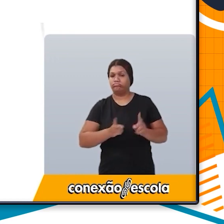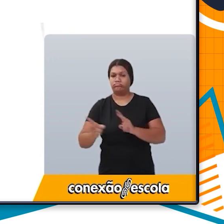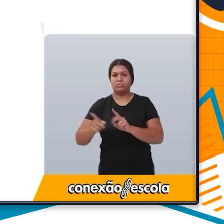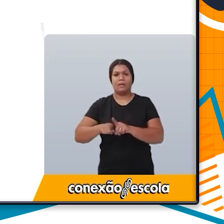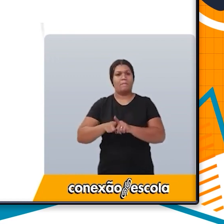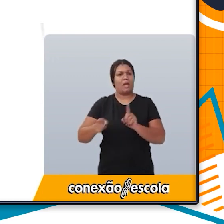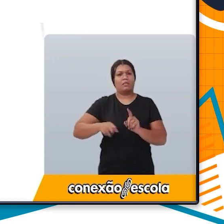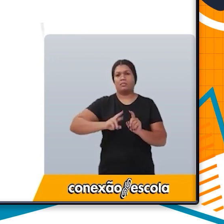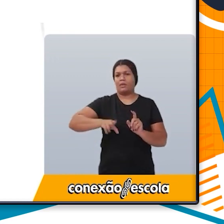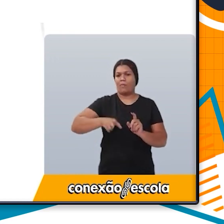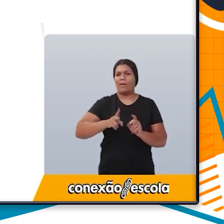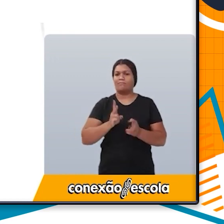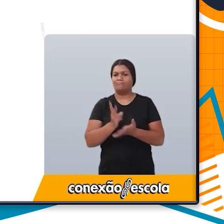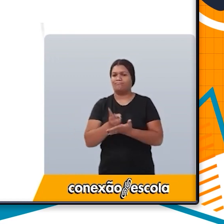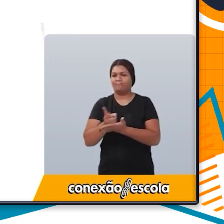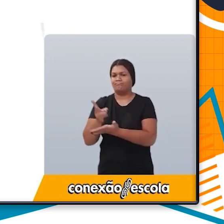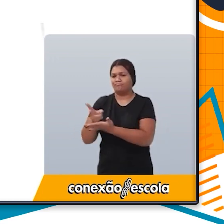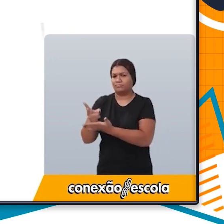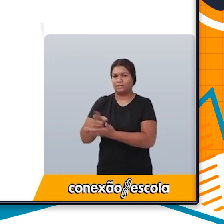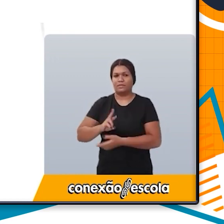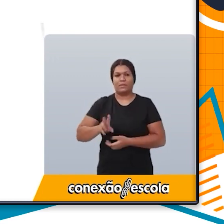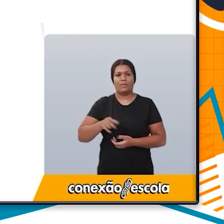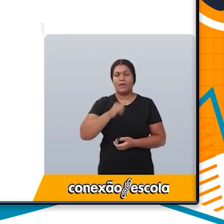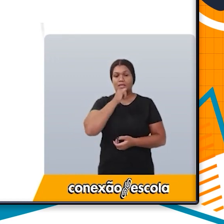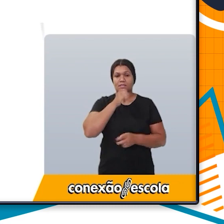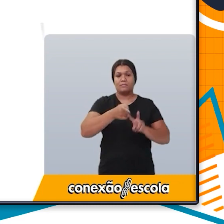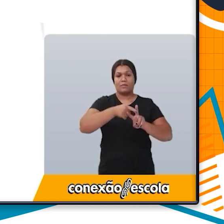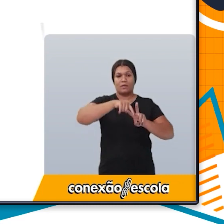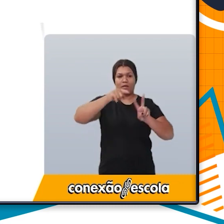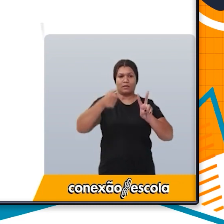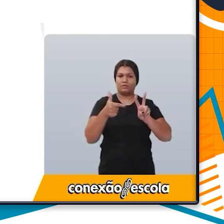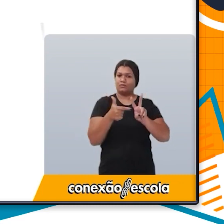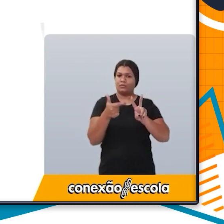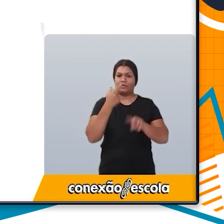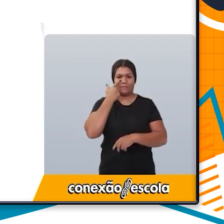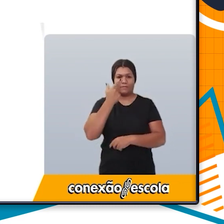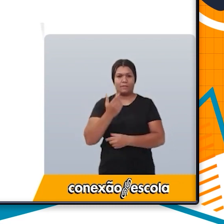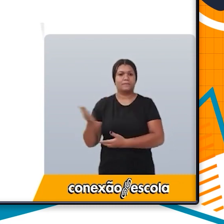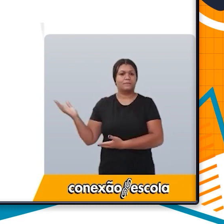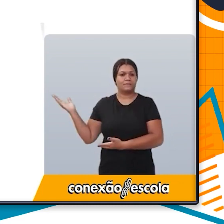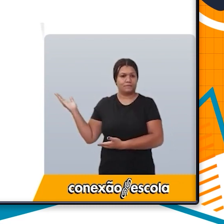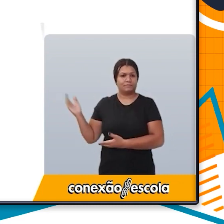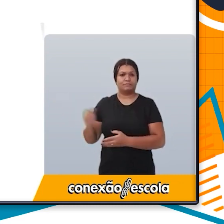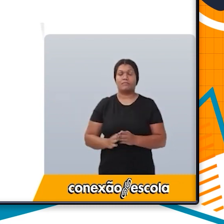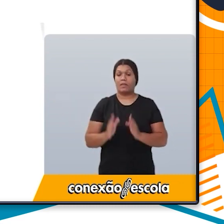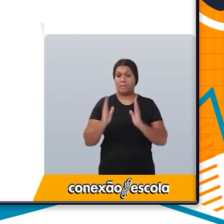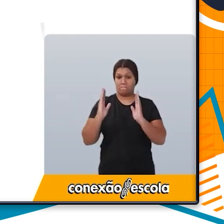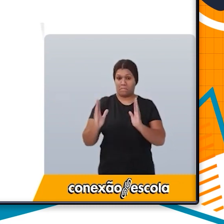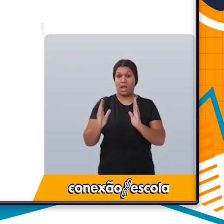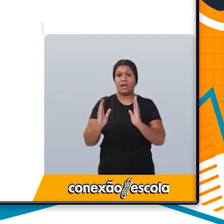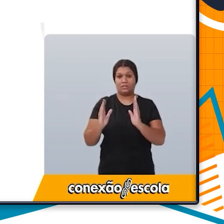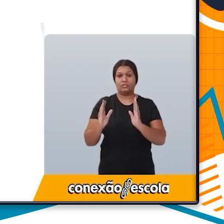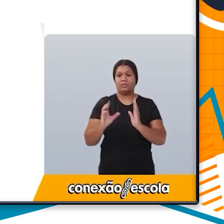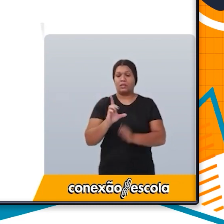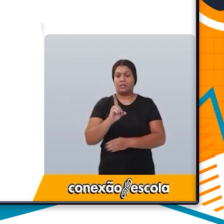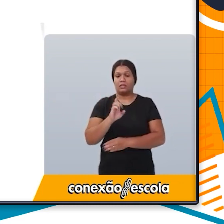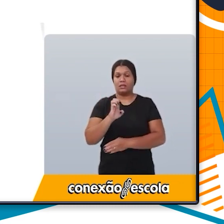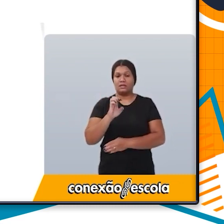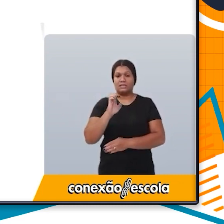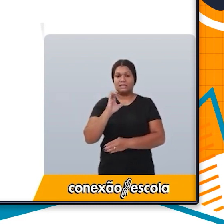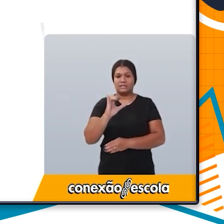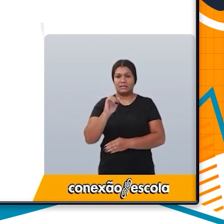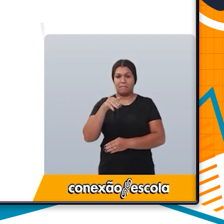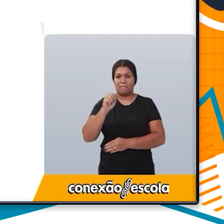não periódica. Por exemplo, o número raiz quadrada de 2. A parte decimal dele é